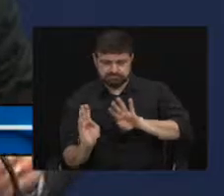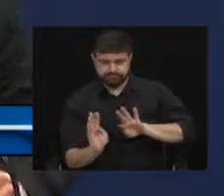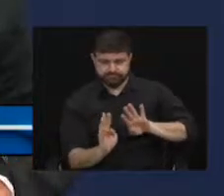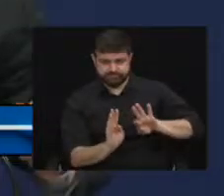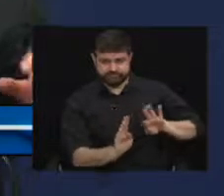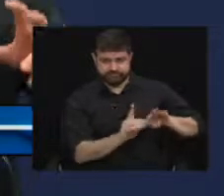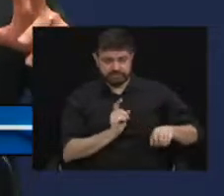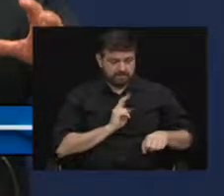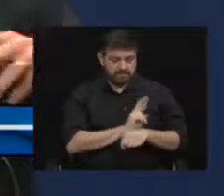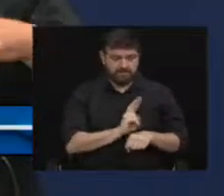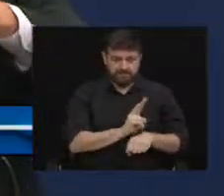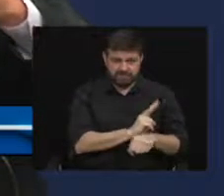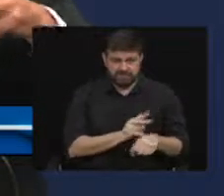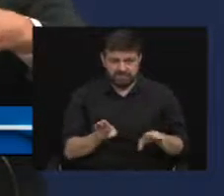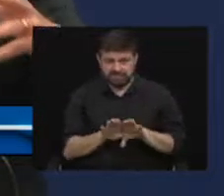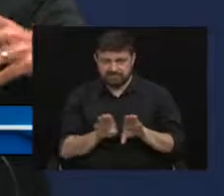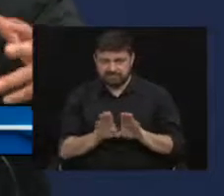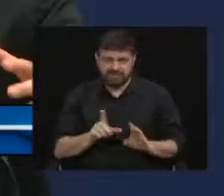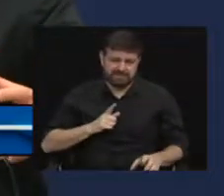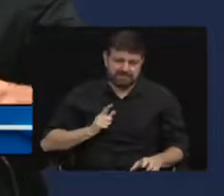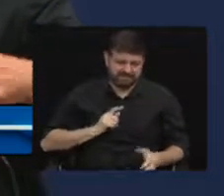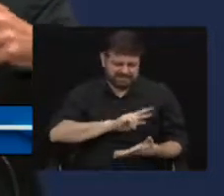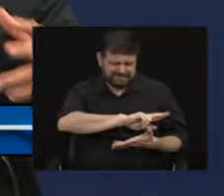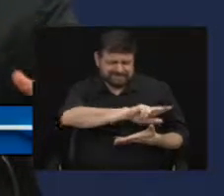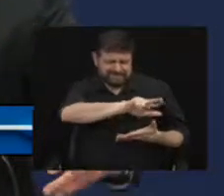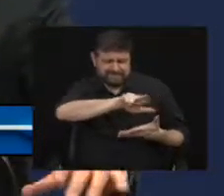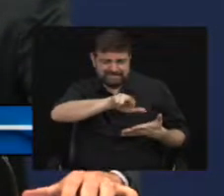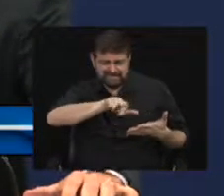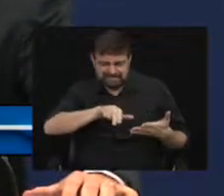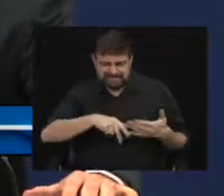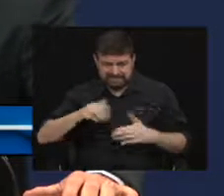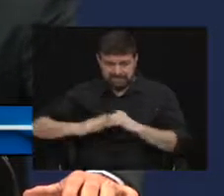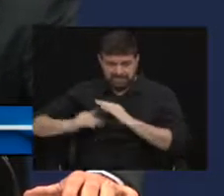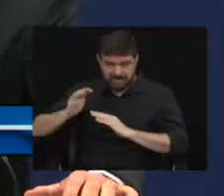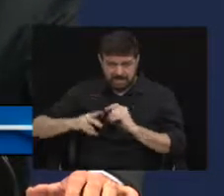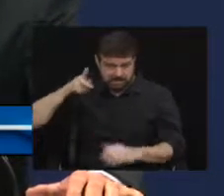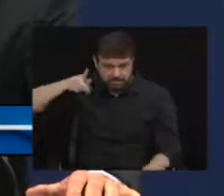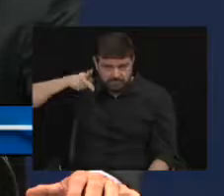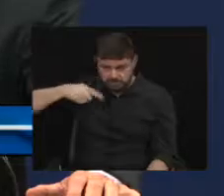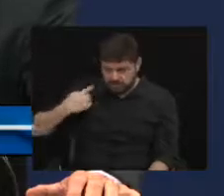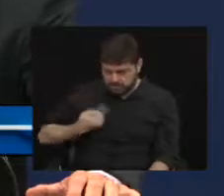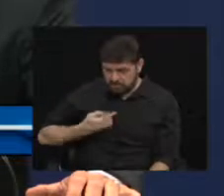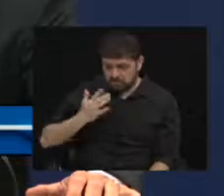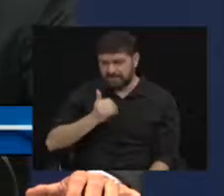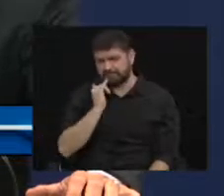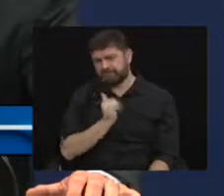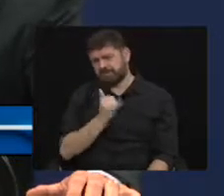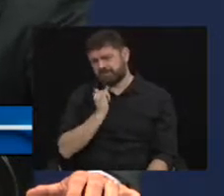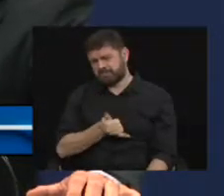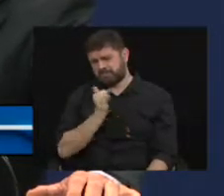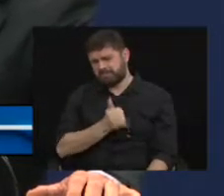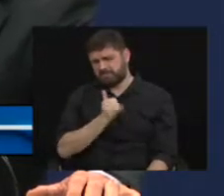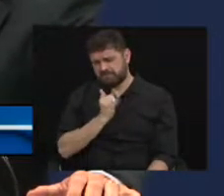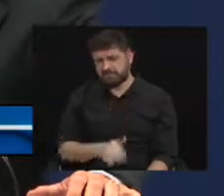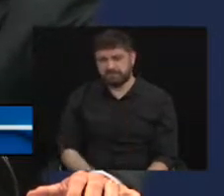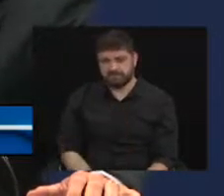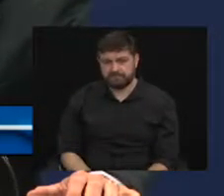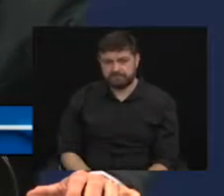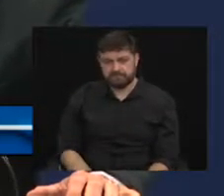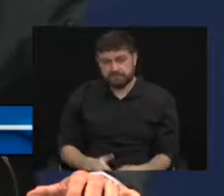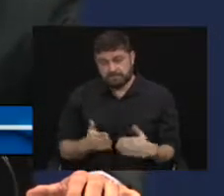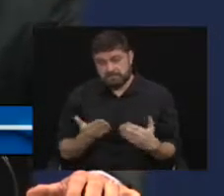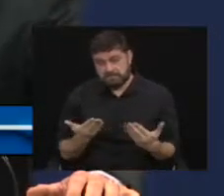uma política consistente que pudesse oferecer alternativas para essas pessoas, que pudesse